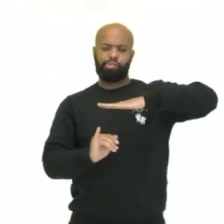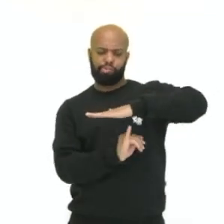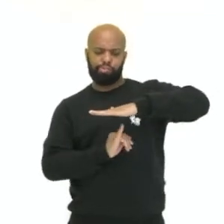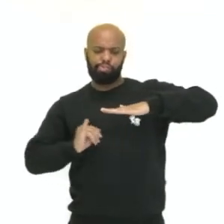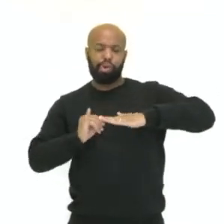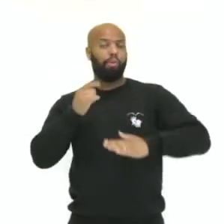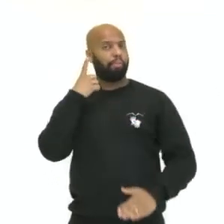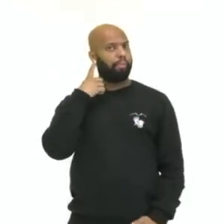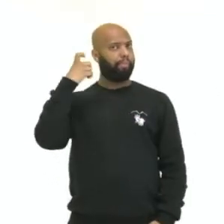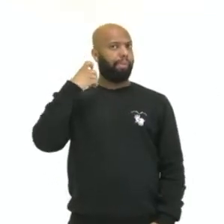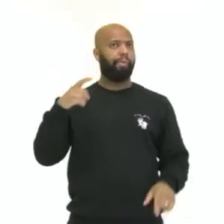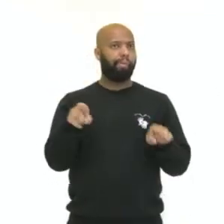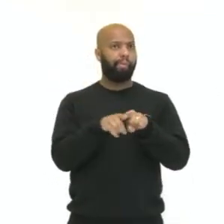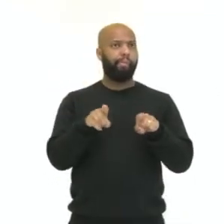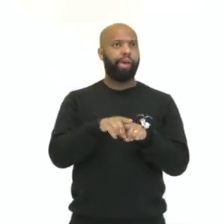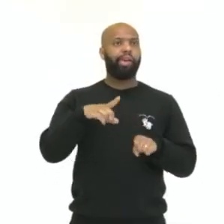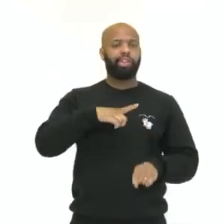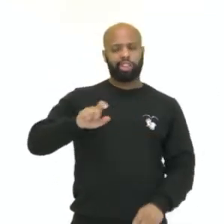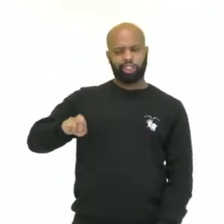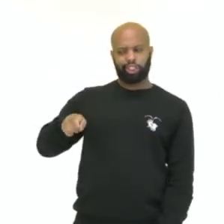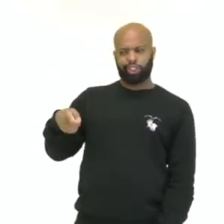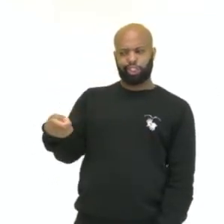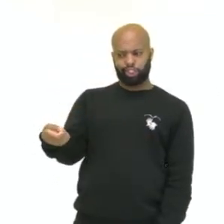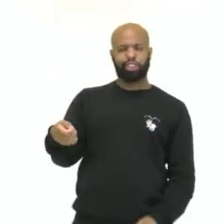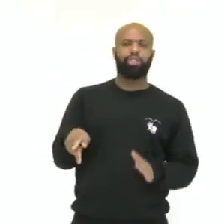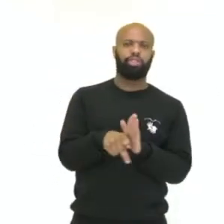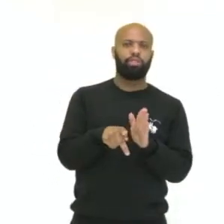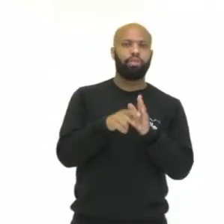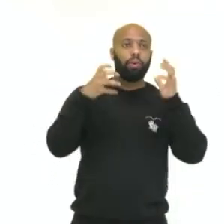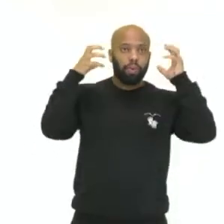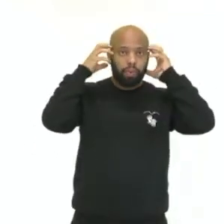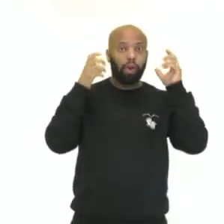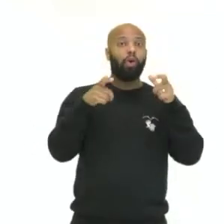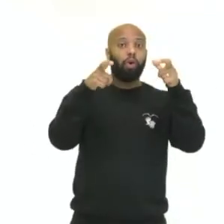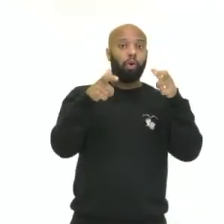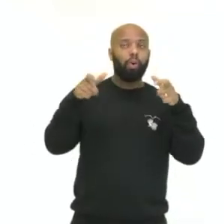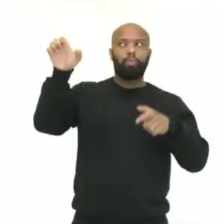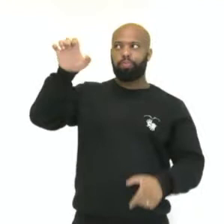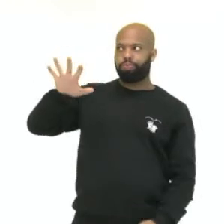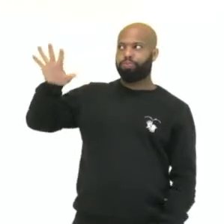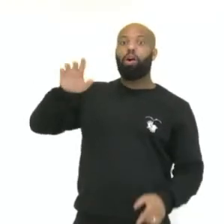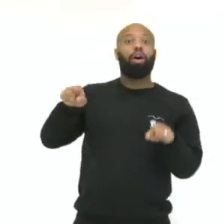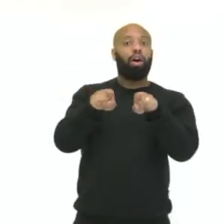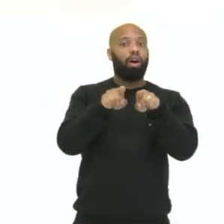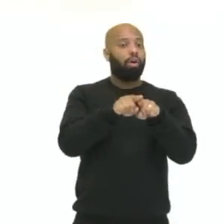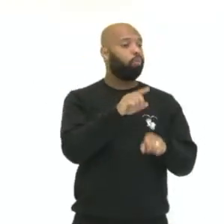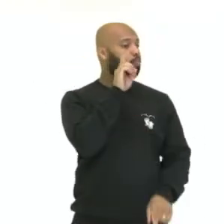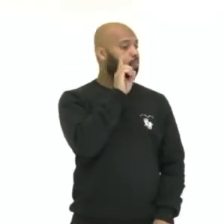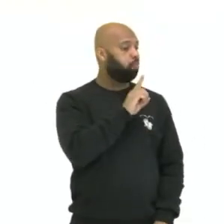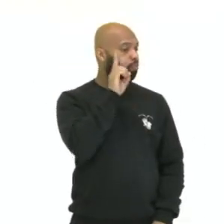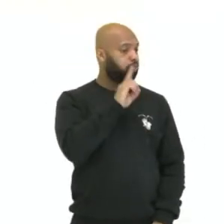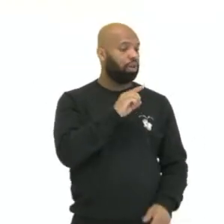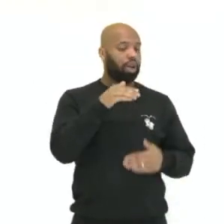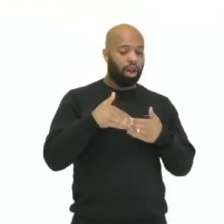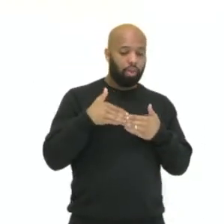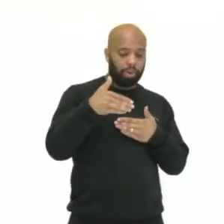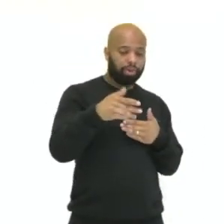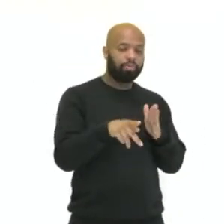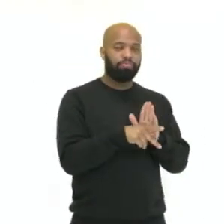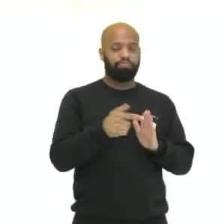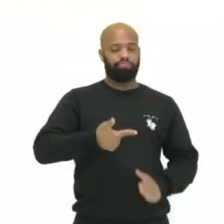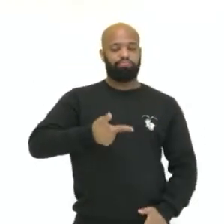da indústria do som e das estações de rádio, sobretudo na Europa e nos Estados Unidos, a partir da Segunda Guerra Mundial, deu